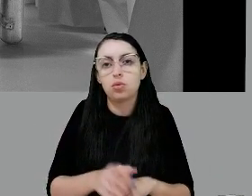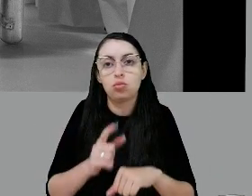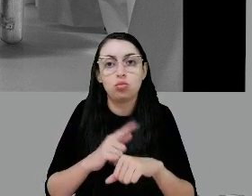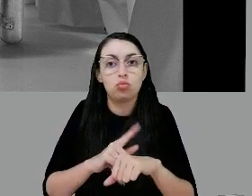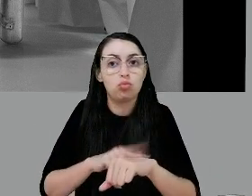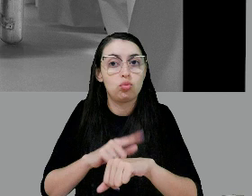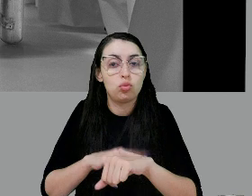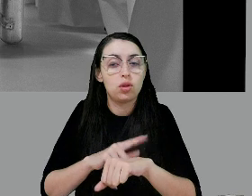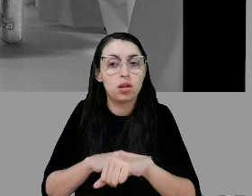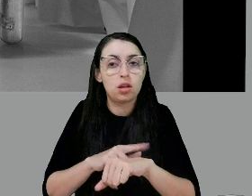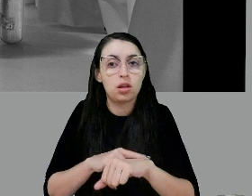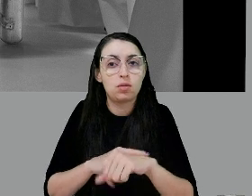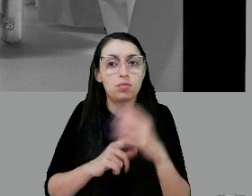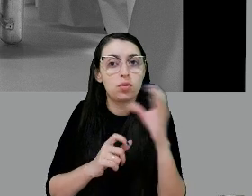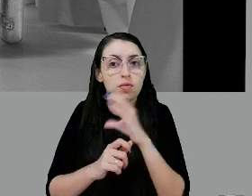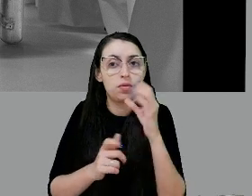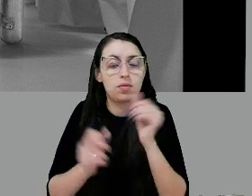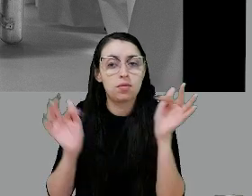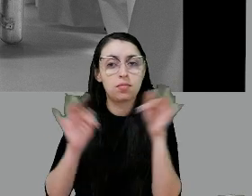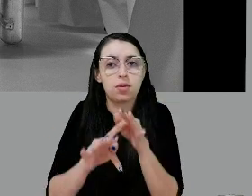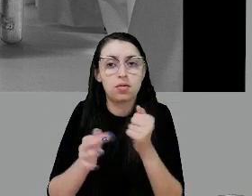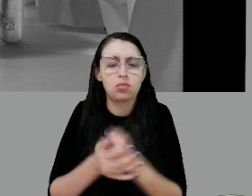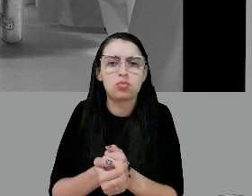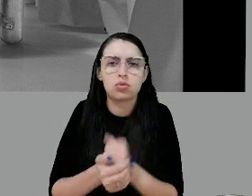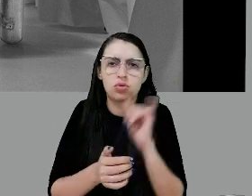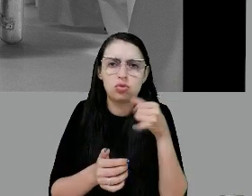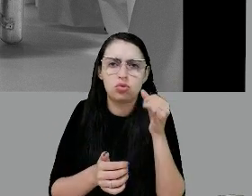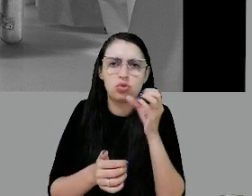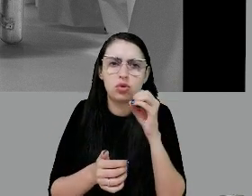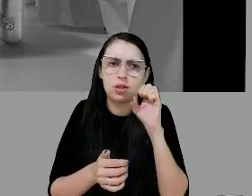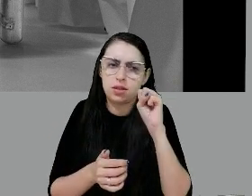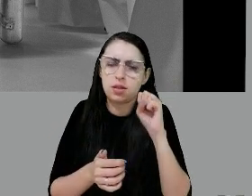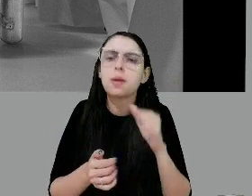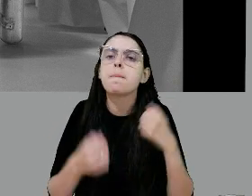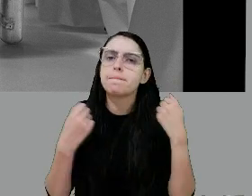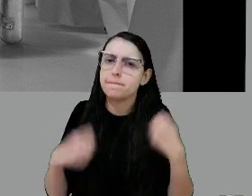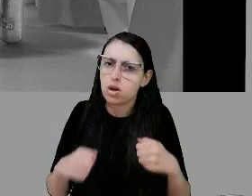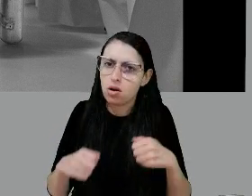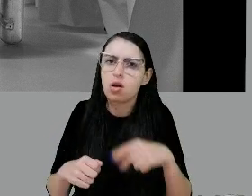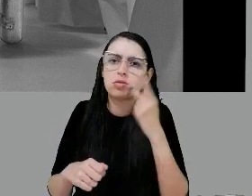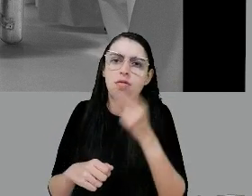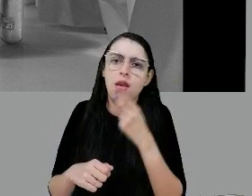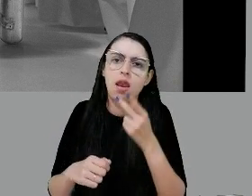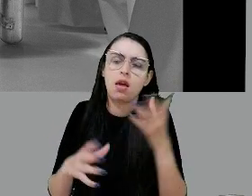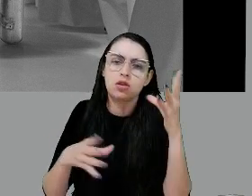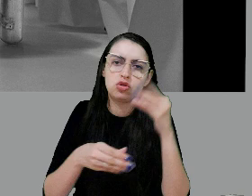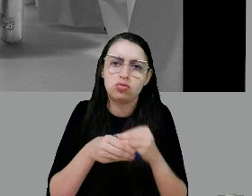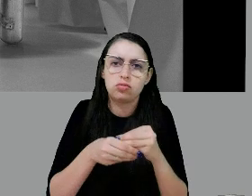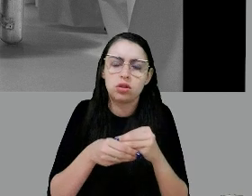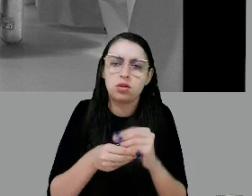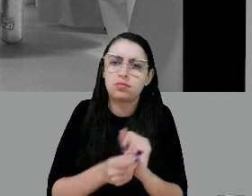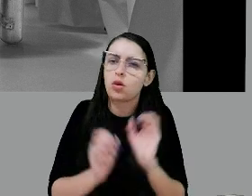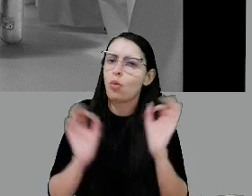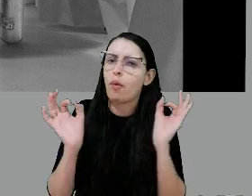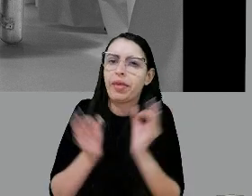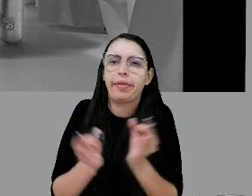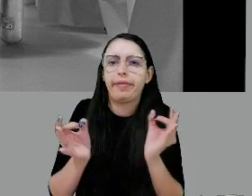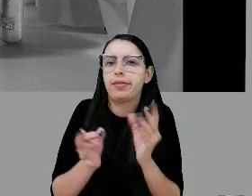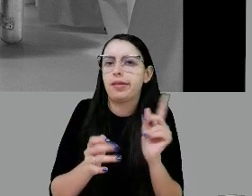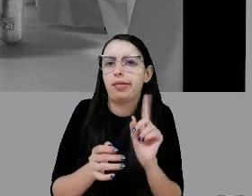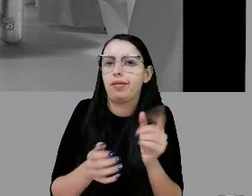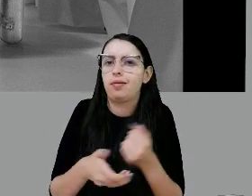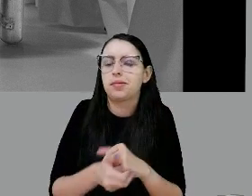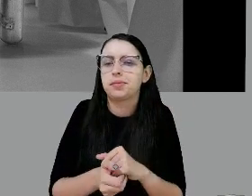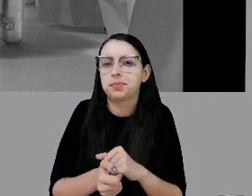Acho que o tempo já tá chegando. José, por favor, pode falar alguma coisa aí que você quiser acrescentar. Não, tá